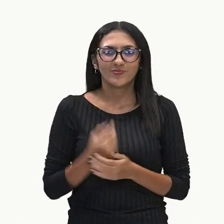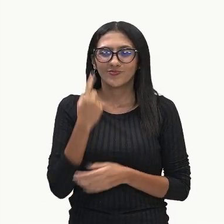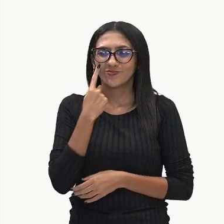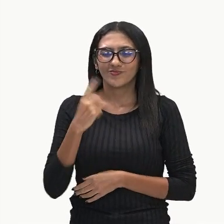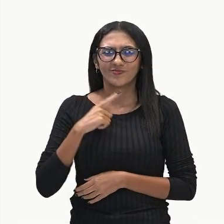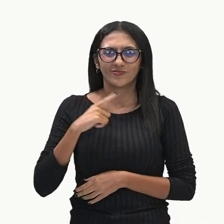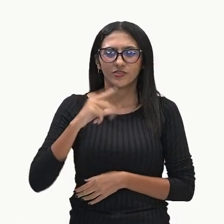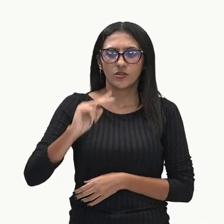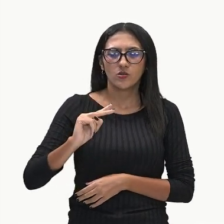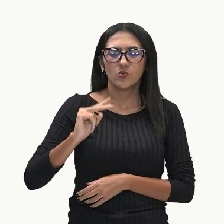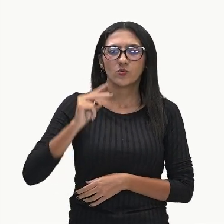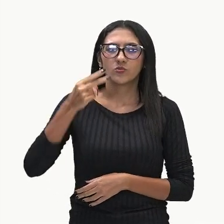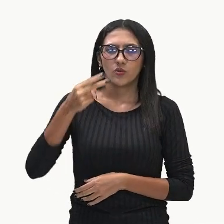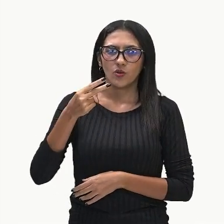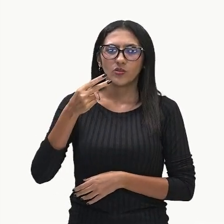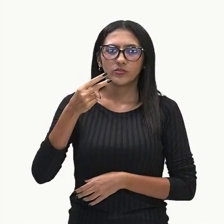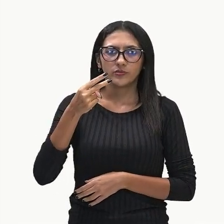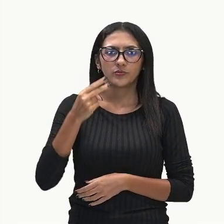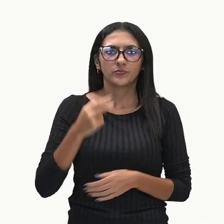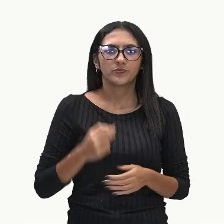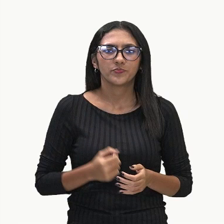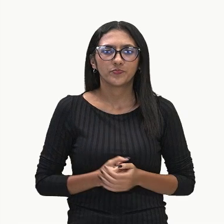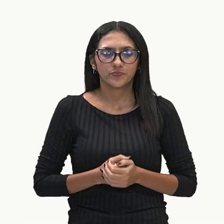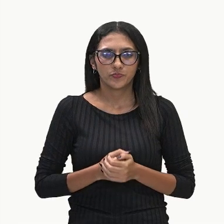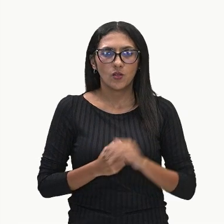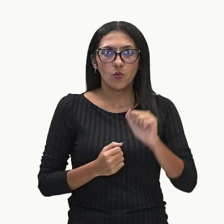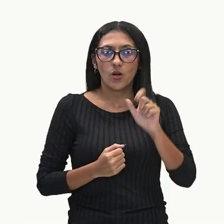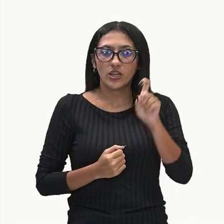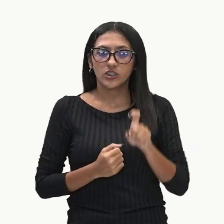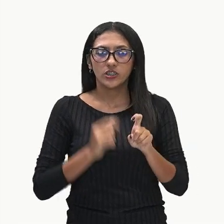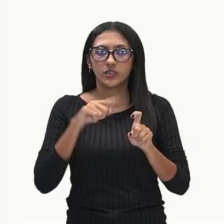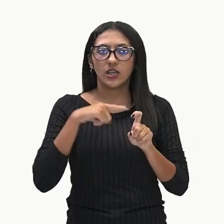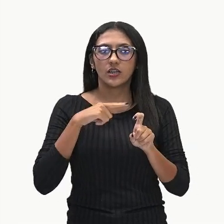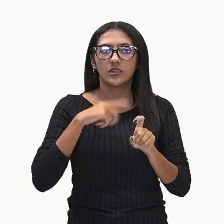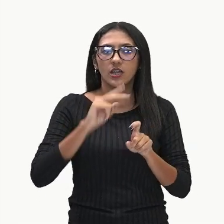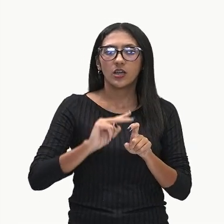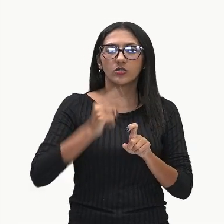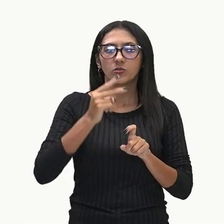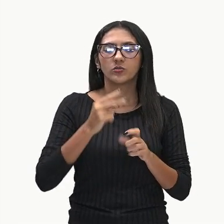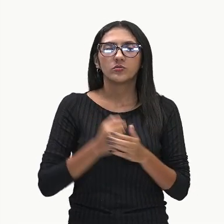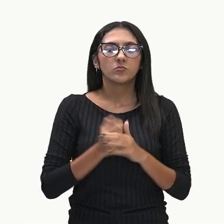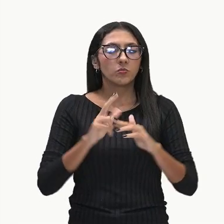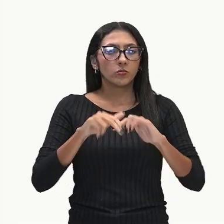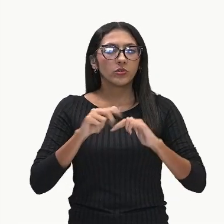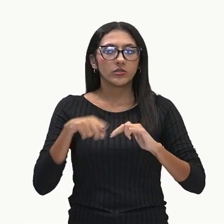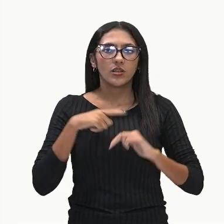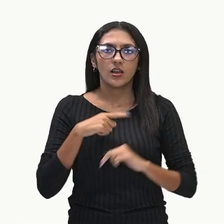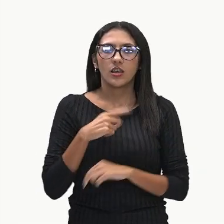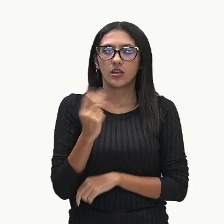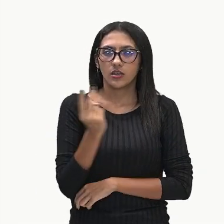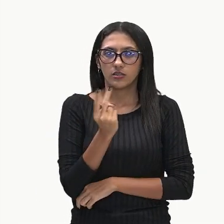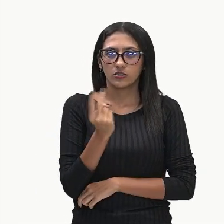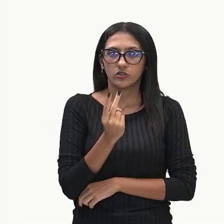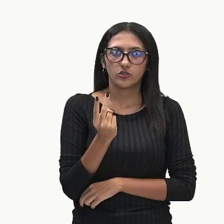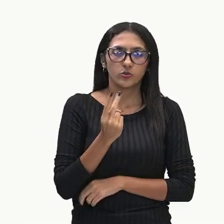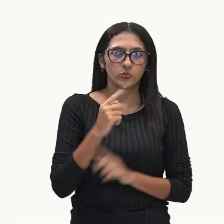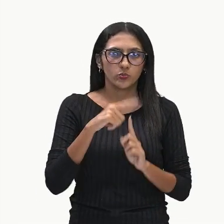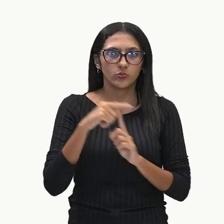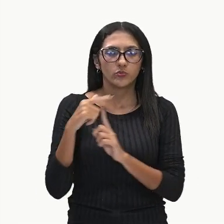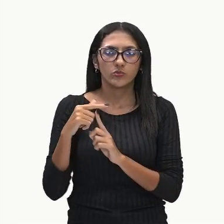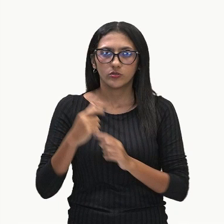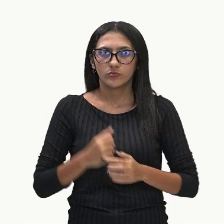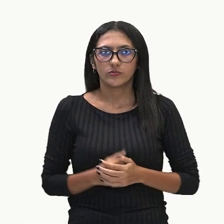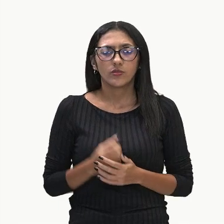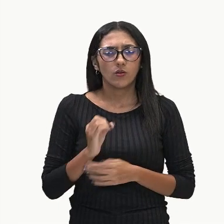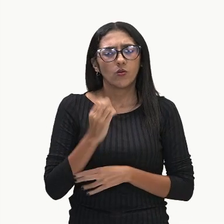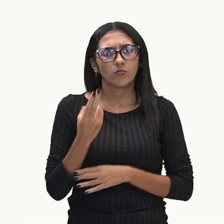nossa variável está elevada a 2, ela é classificada como uma equação do segundo grau, ou você também vai encontrar